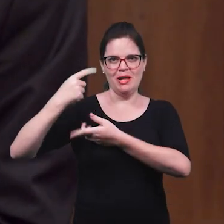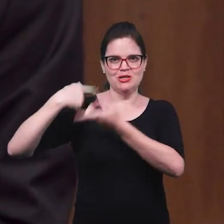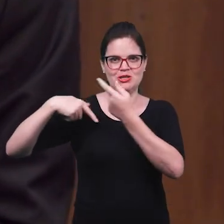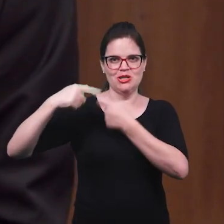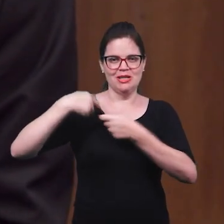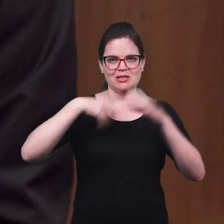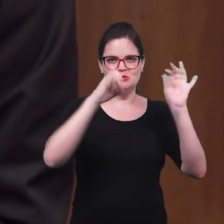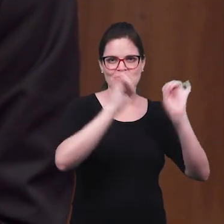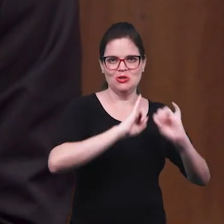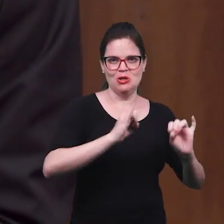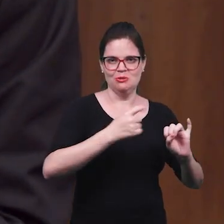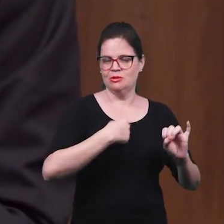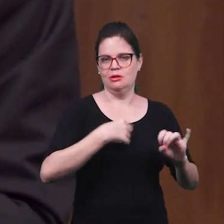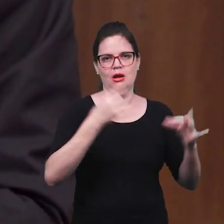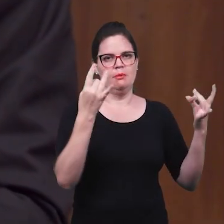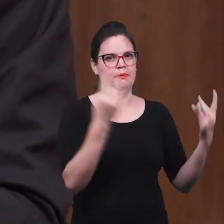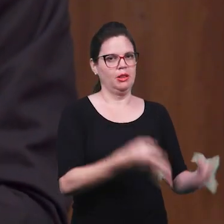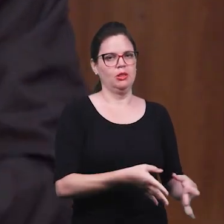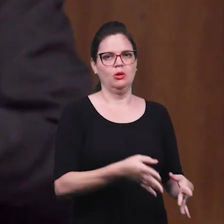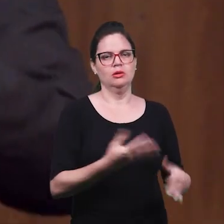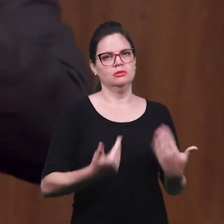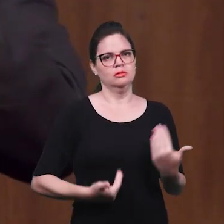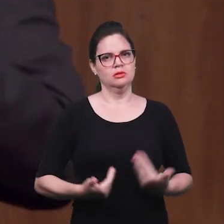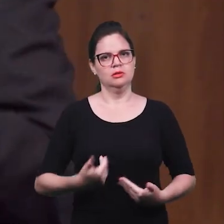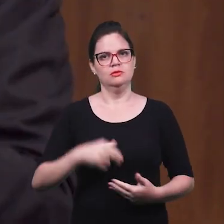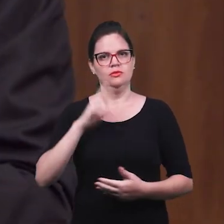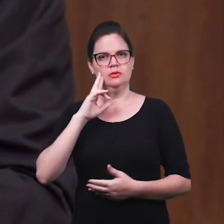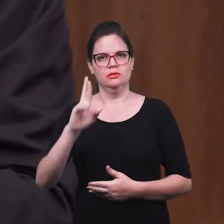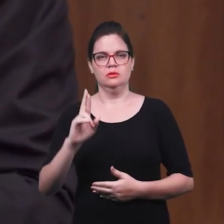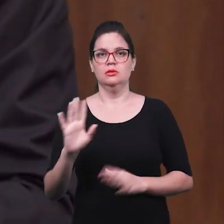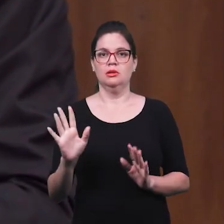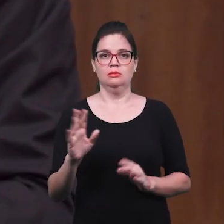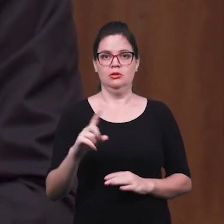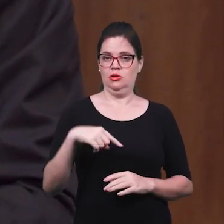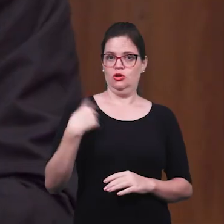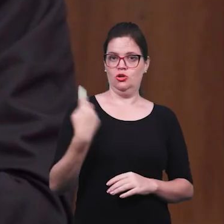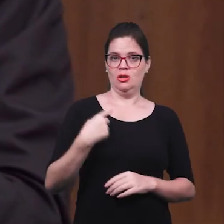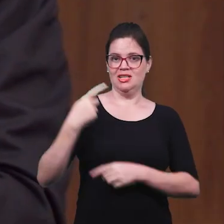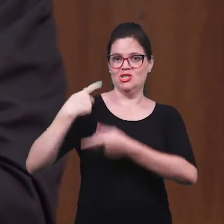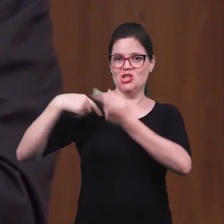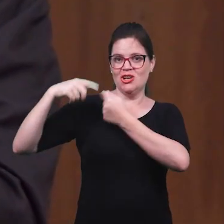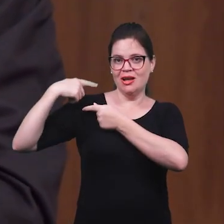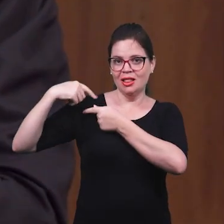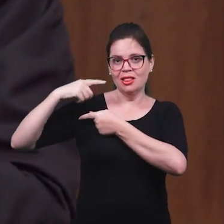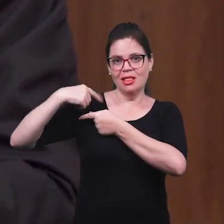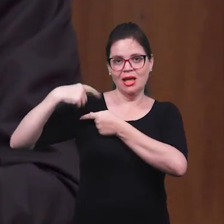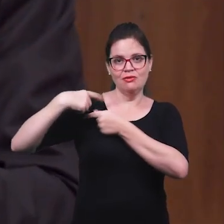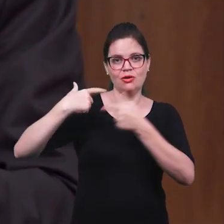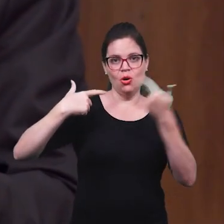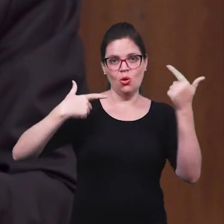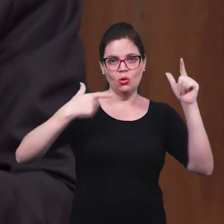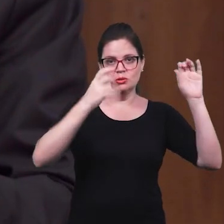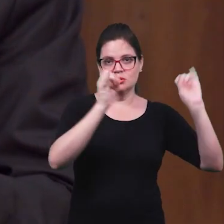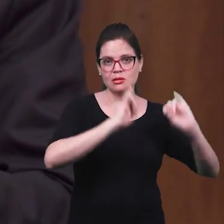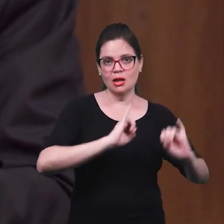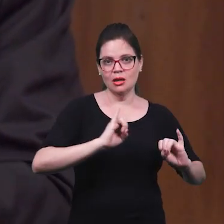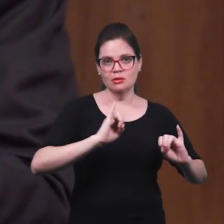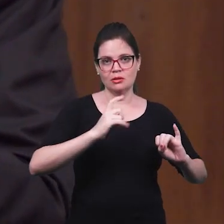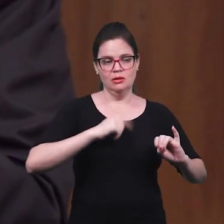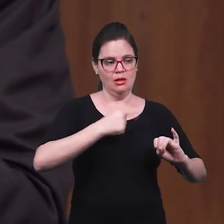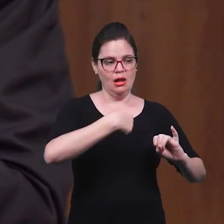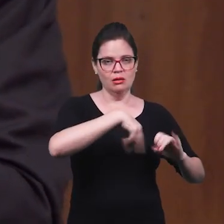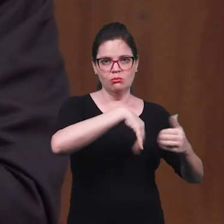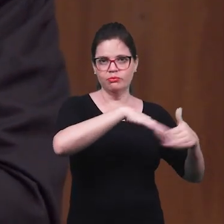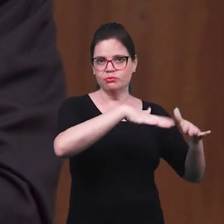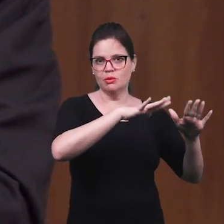serviram outros deuses, mas nós vamos tomar uma decisão aqui hoje. Nós não vamos seguir o mesmo caminho, nós vamos servir o Senhor. E